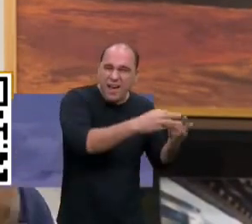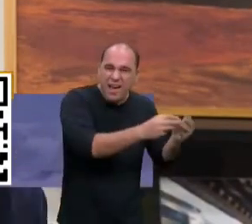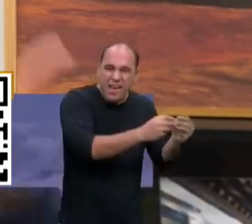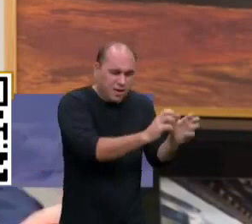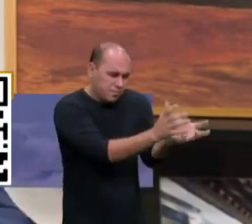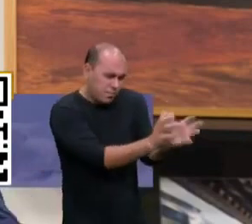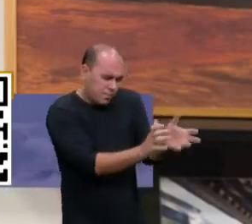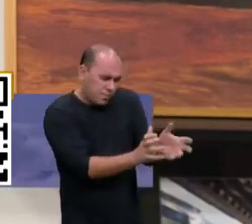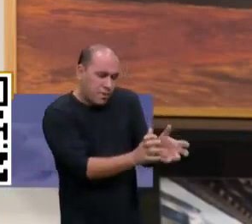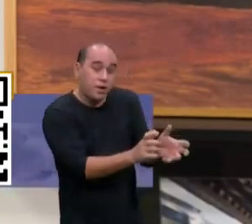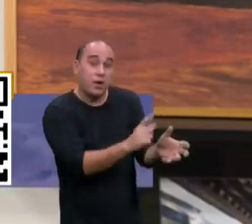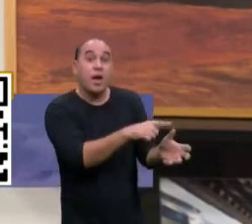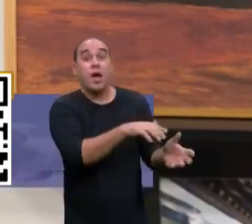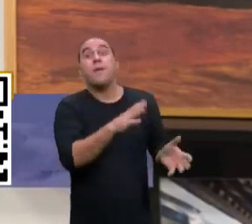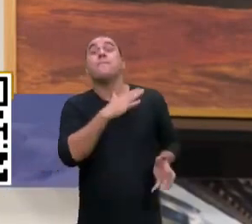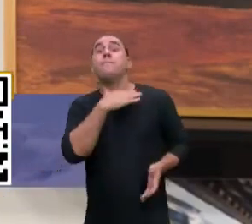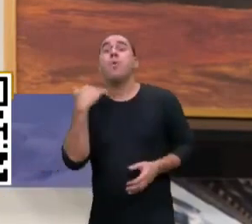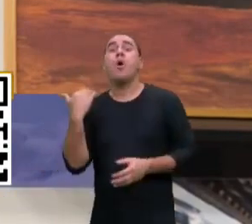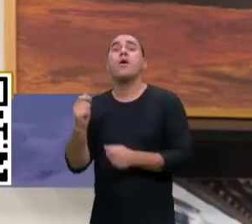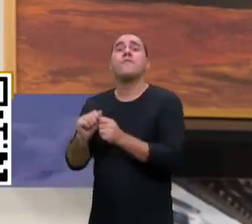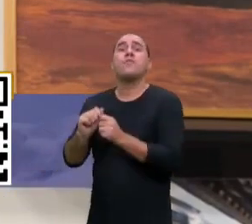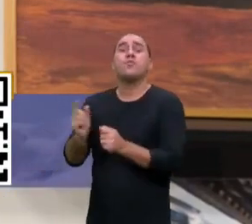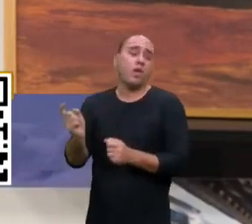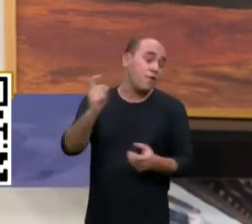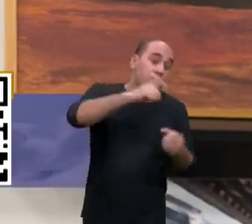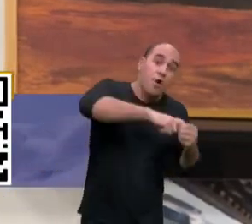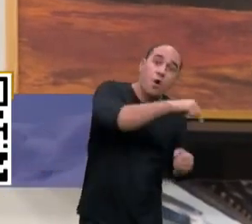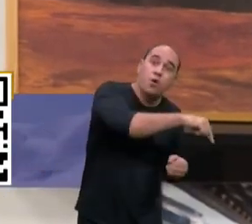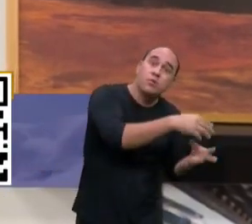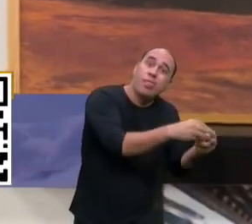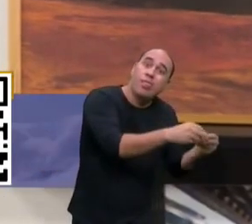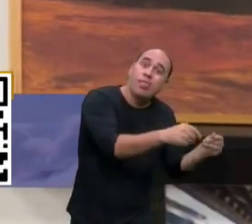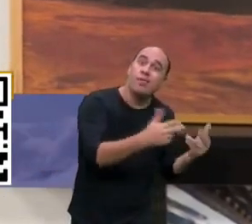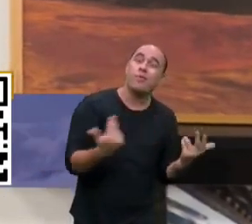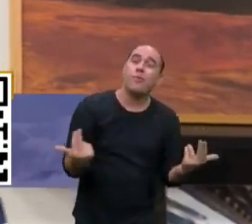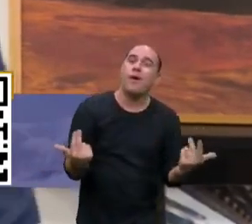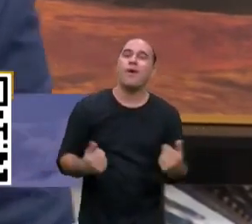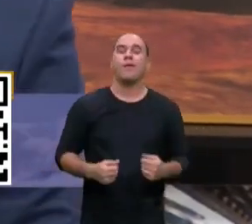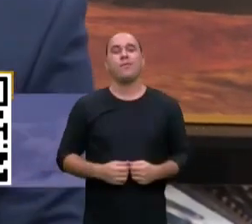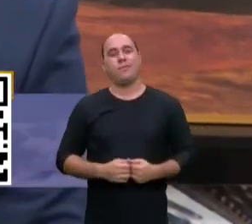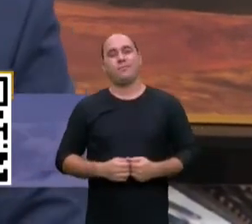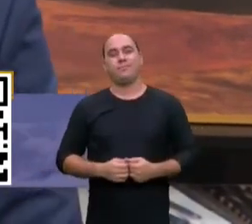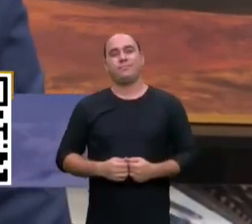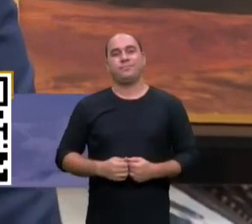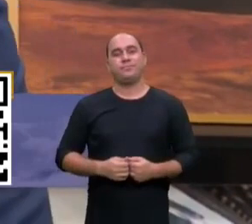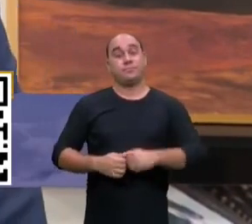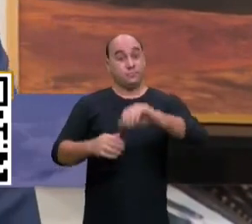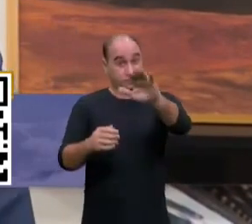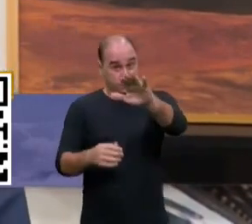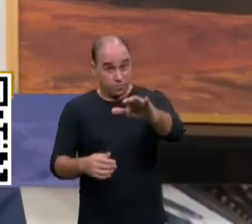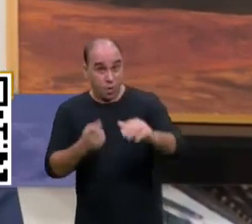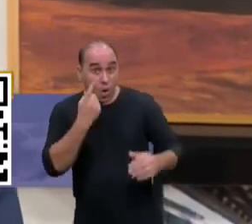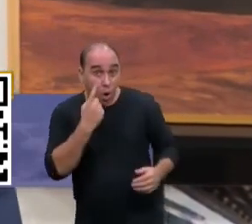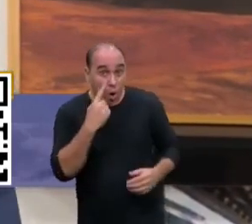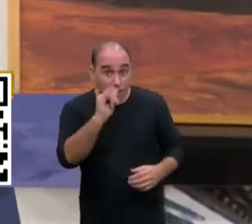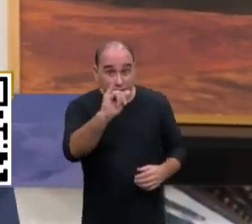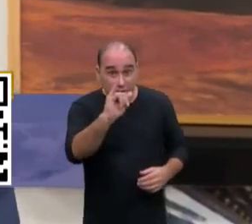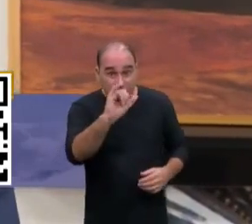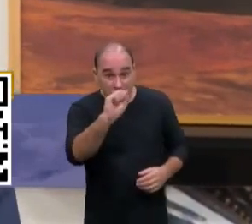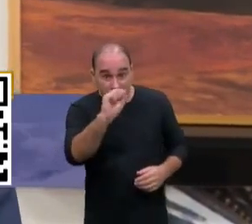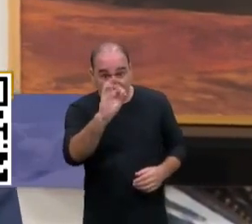foi formado do pó e ao pó você vai tornar agora tem uma pergunta para fazer para você ou o senhor Israel